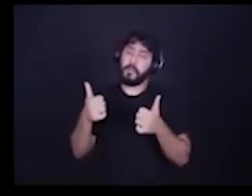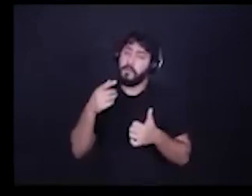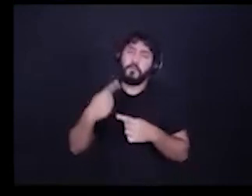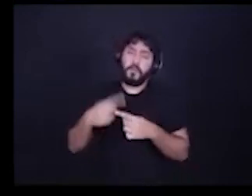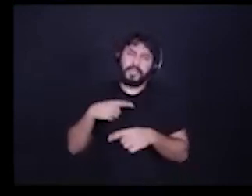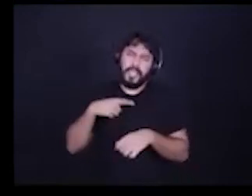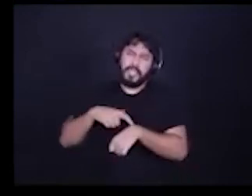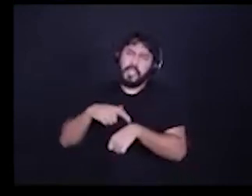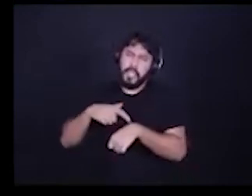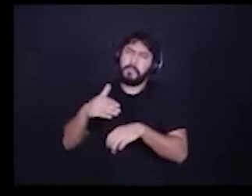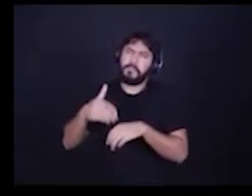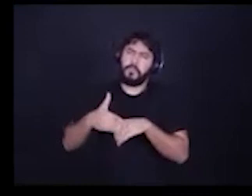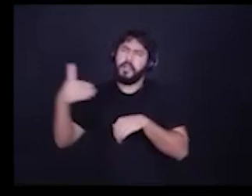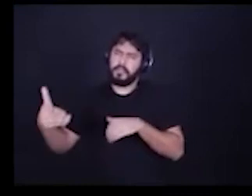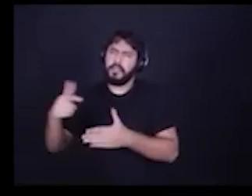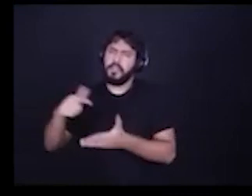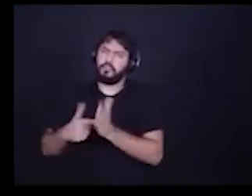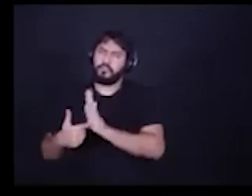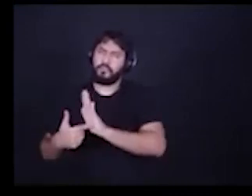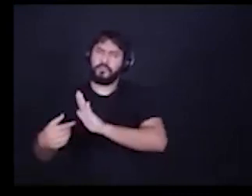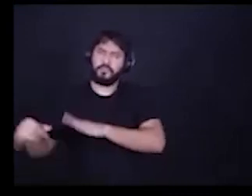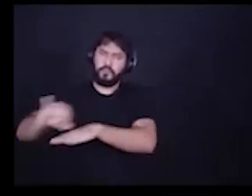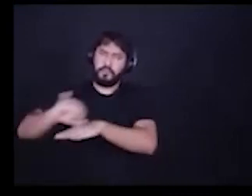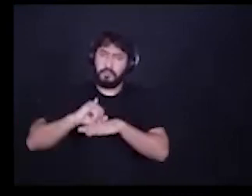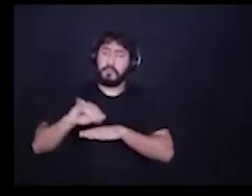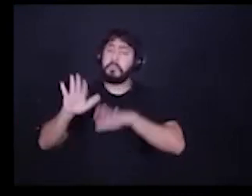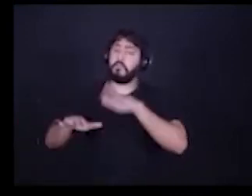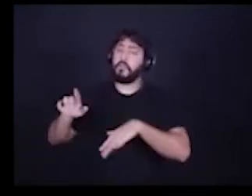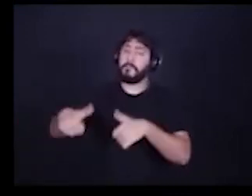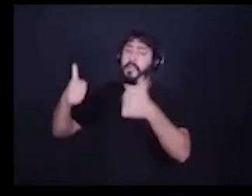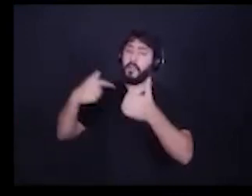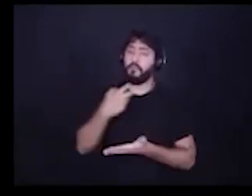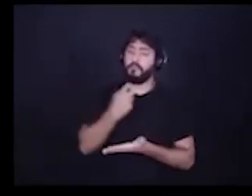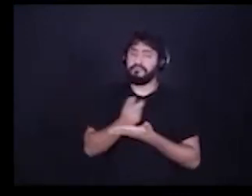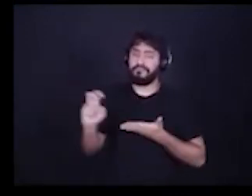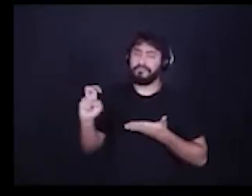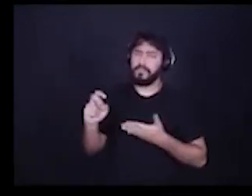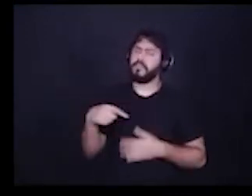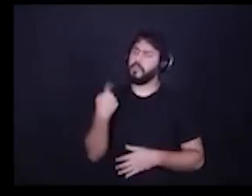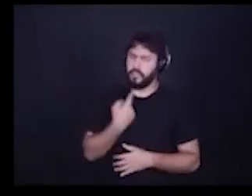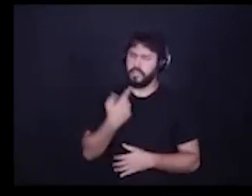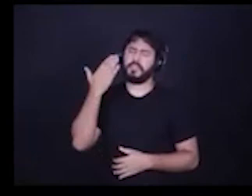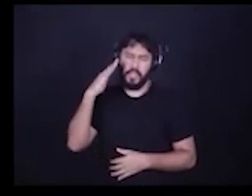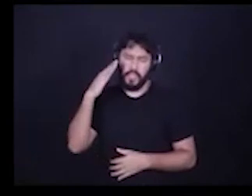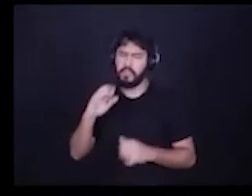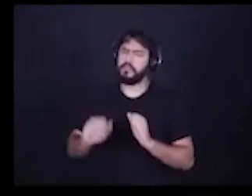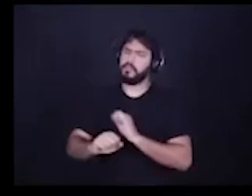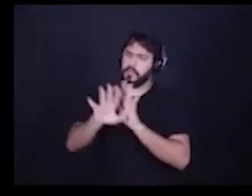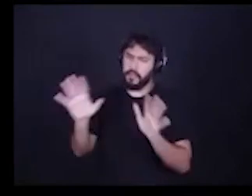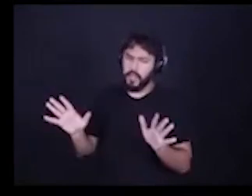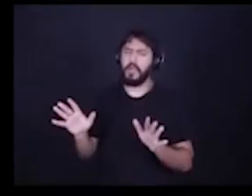até a exposição começar, talvez é melhor vocês seguirem com outro profissional. A gente eu entendo com o